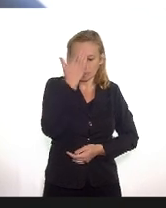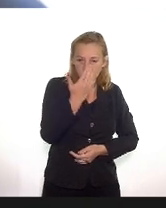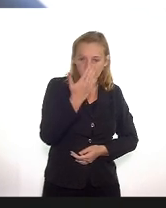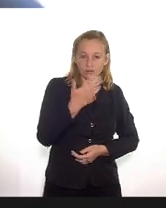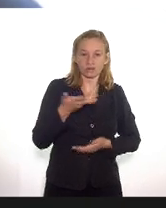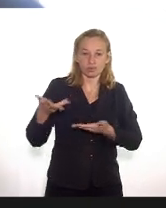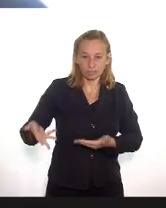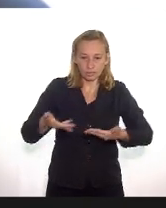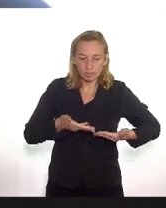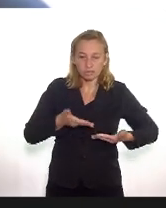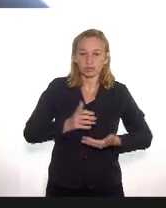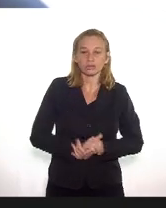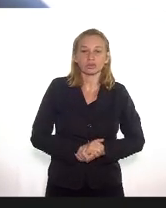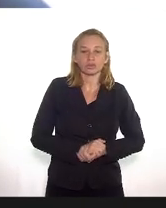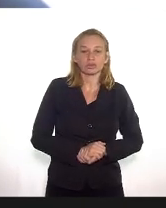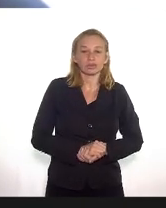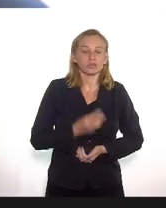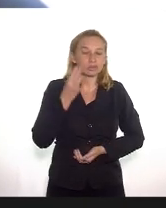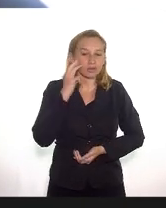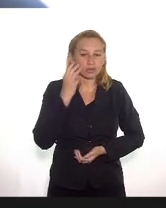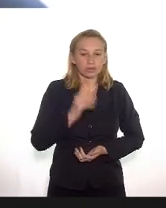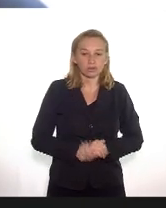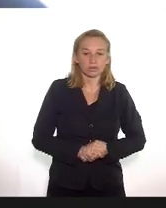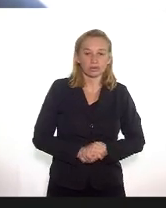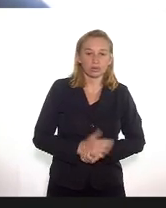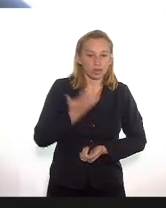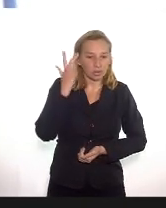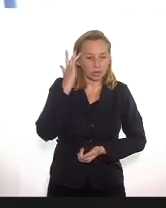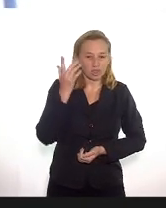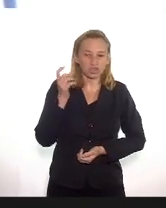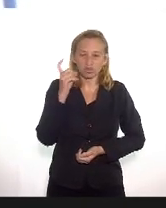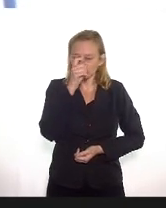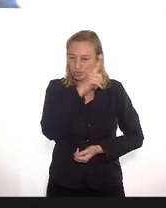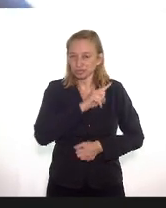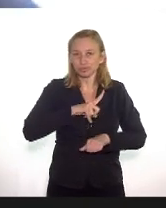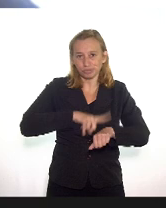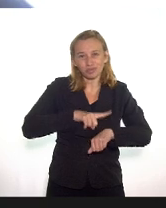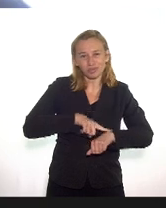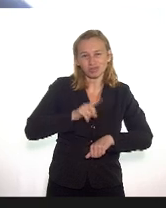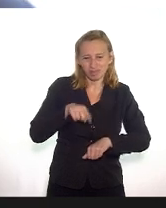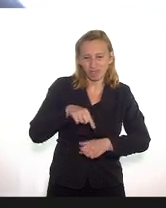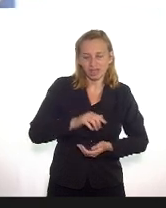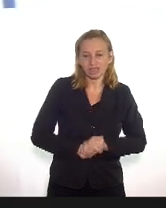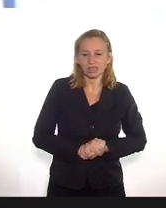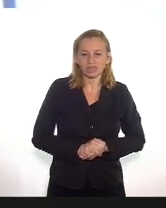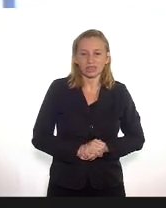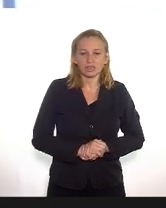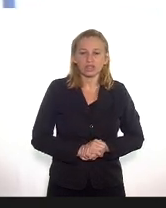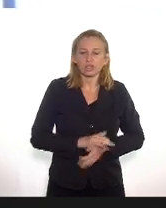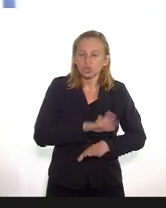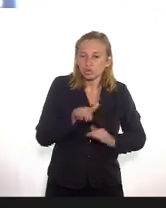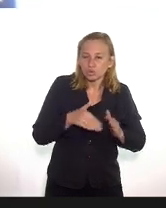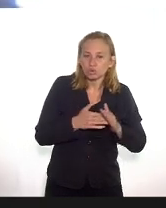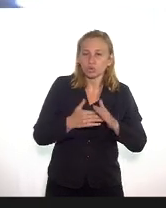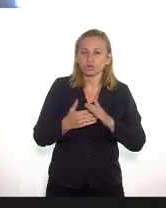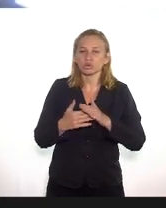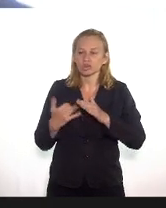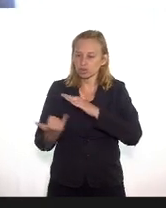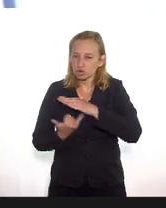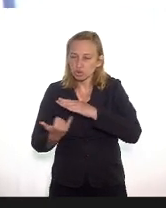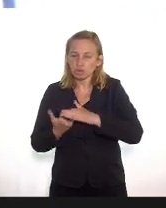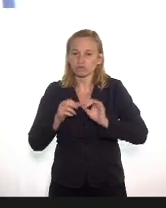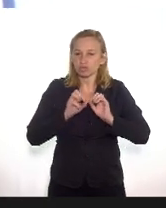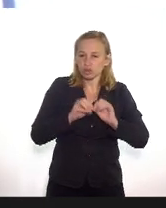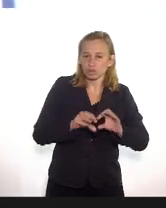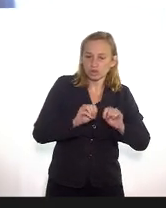o convite, tá, Valdec? Porque eu acho que num momento tão difícil, né, que todas as instituições de educação